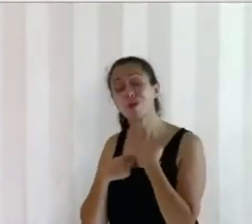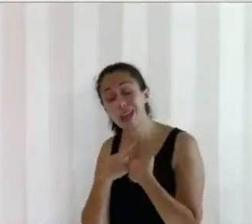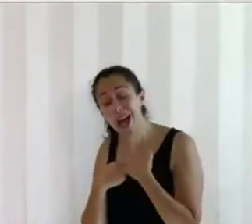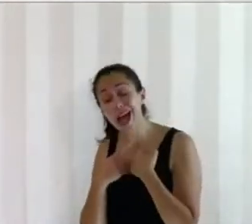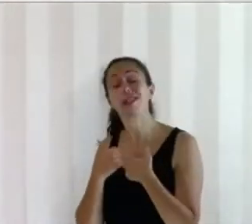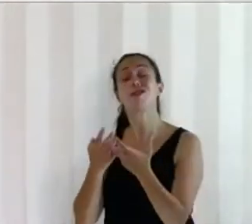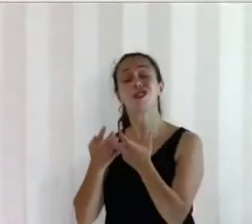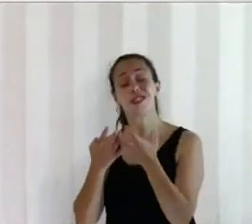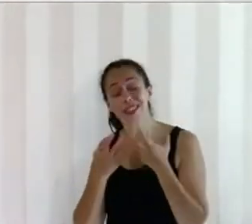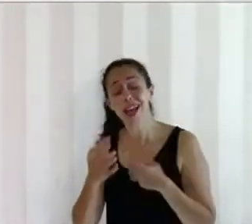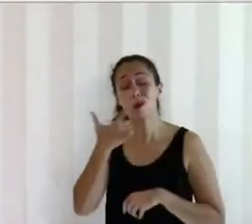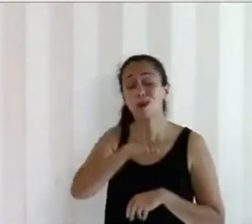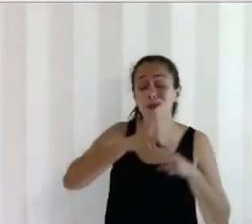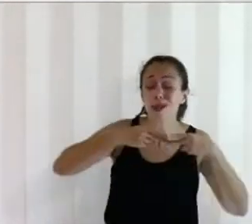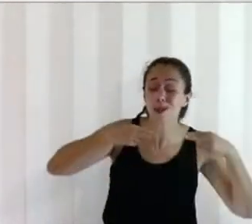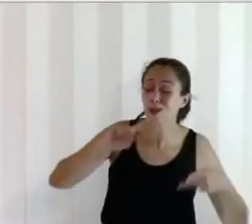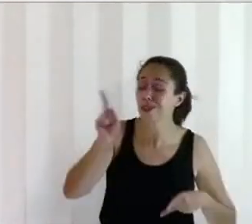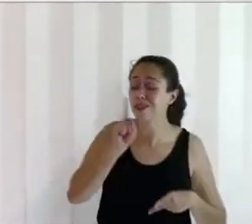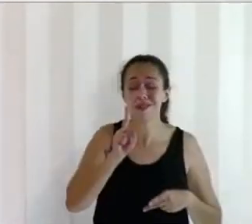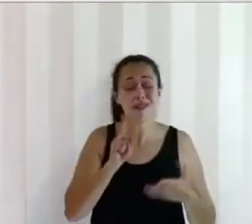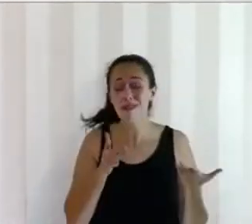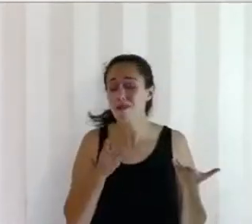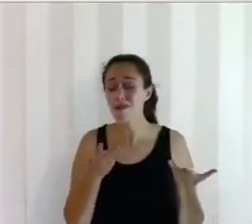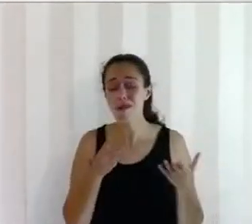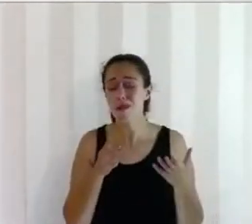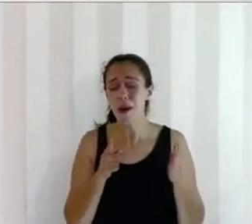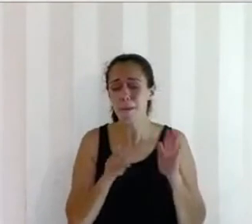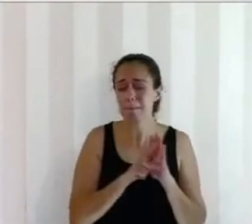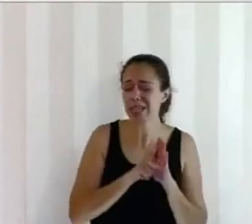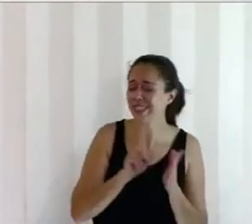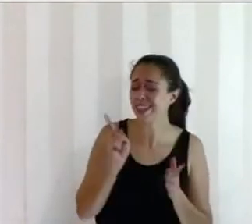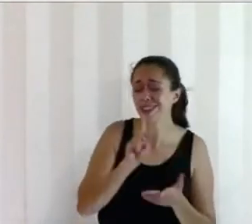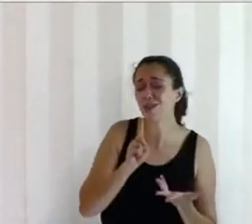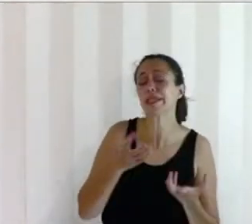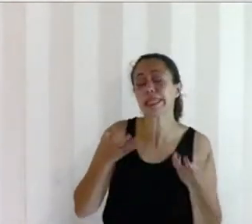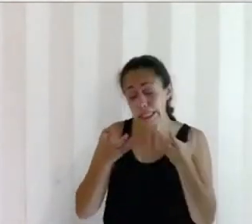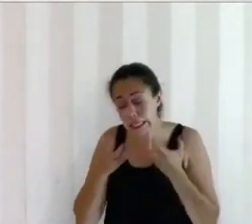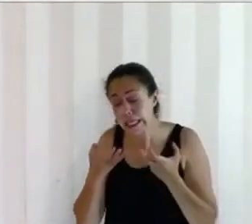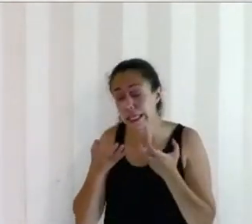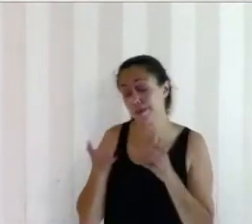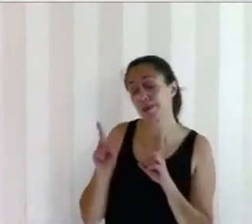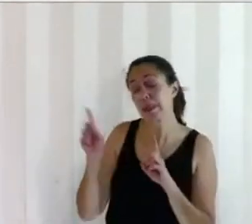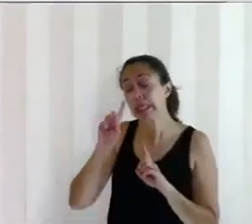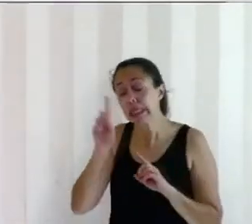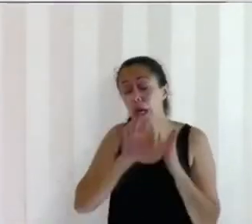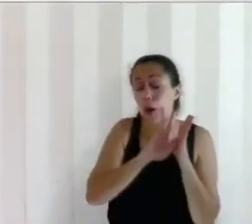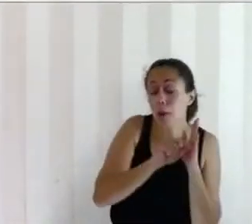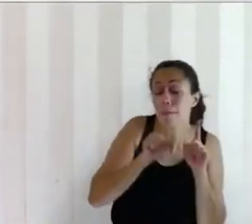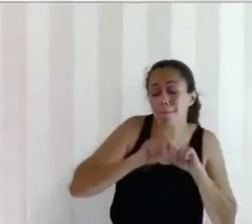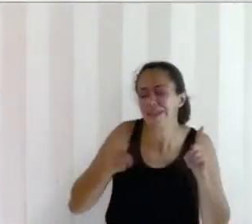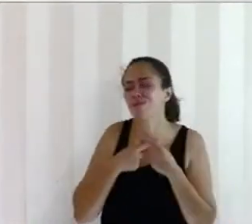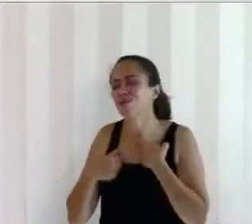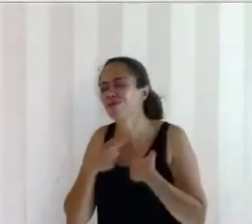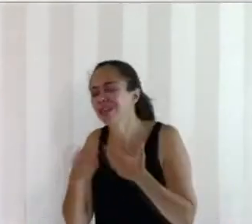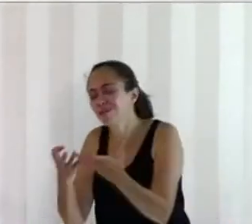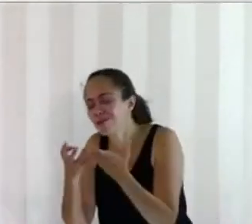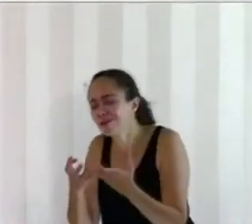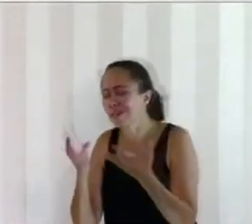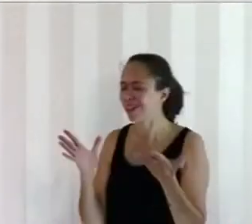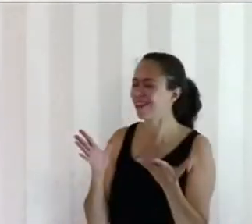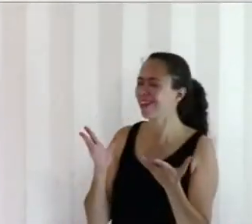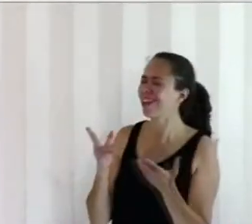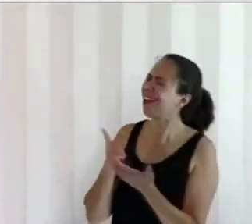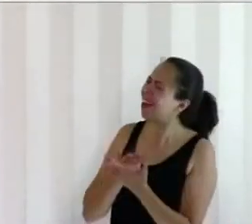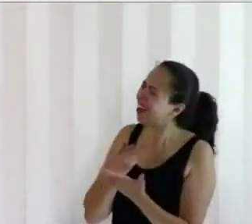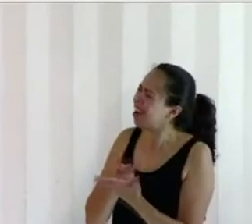coisas que não são nossas. Ah, Senhor, quantas vezes levantamos a voz, sim,